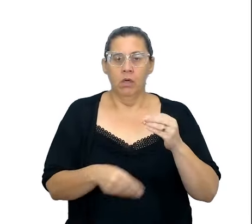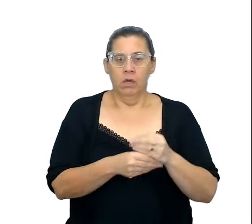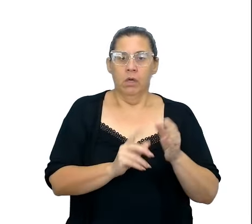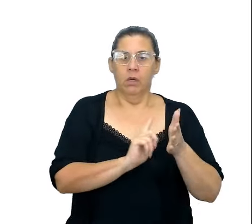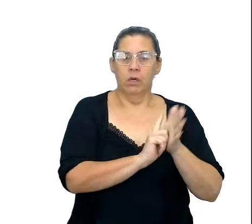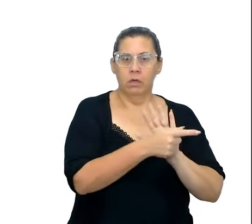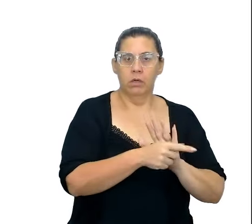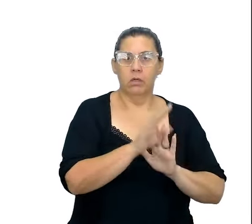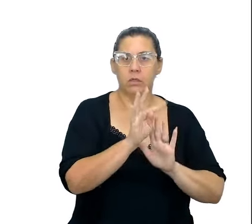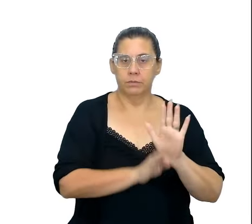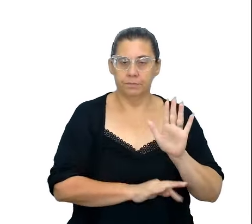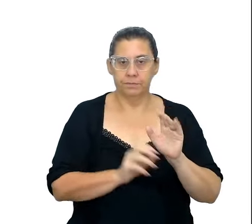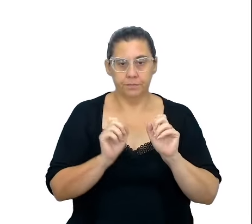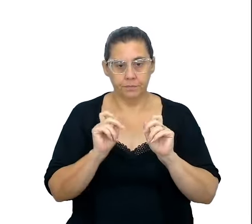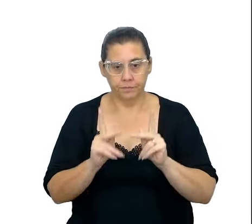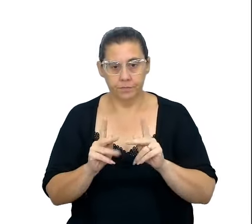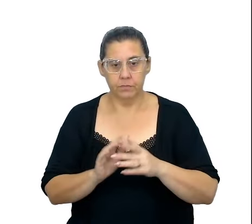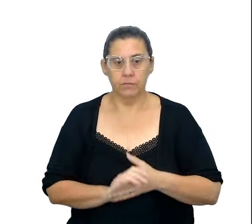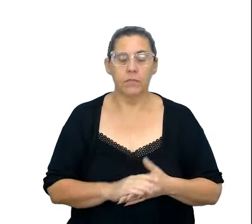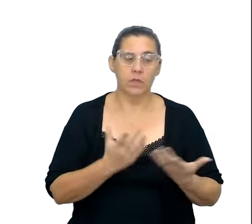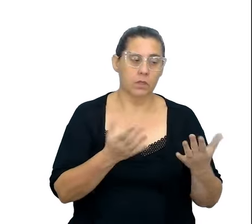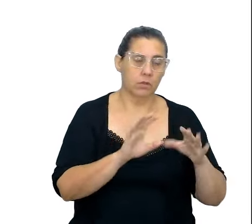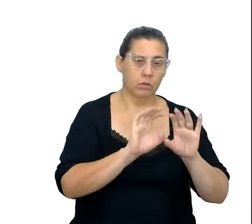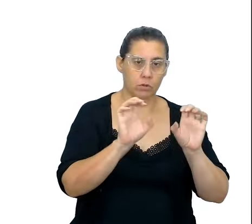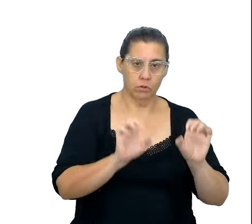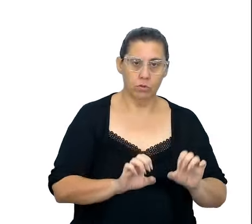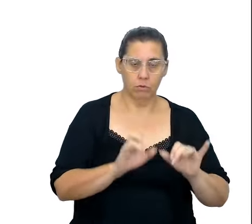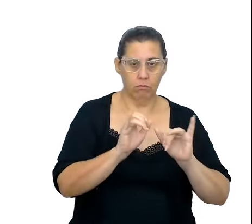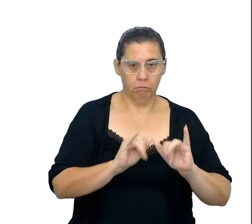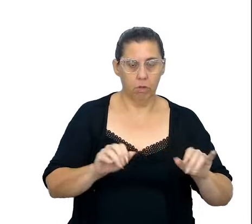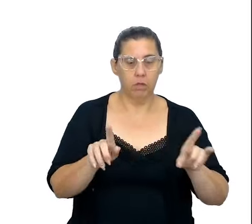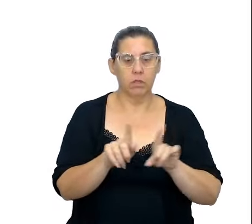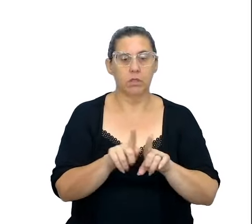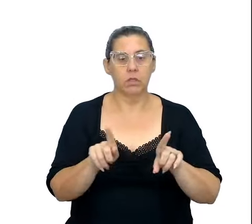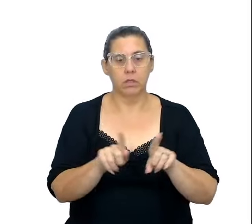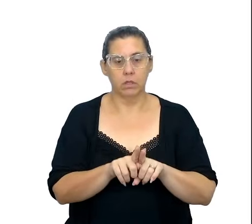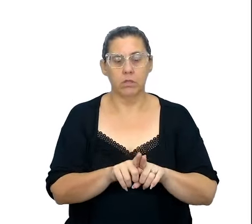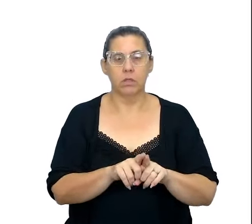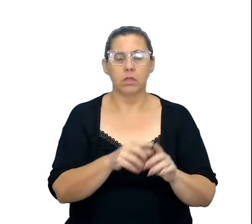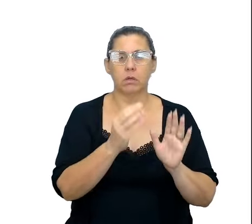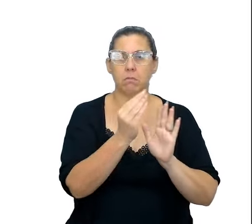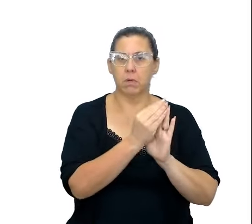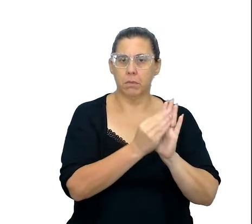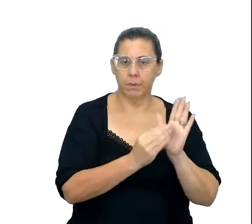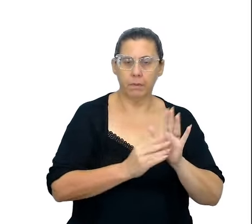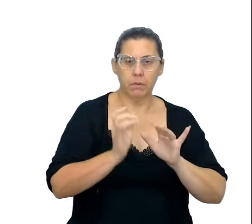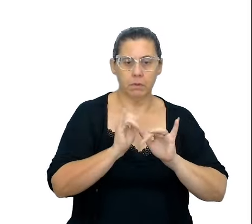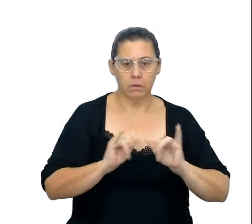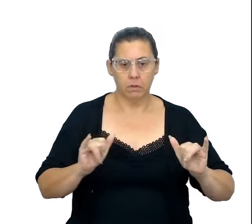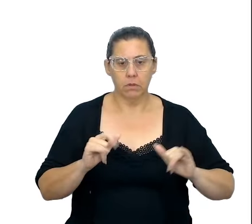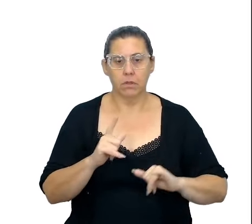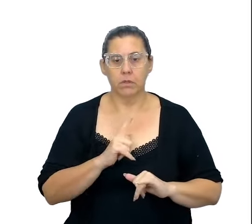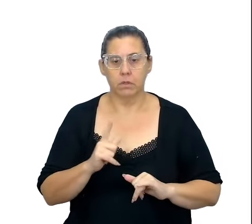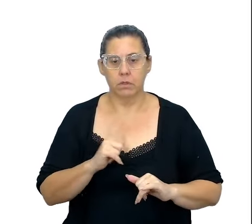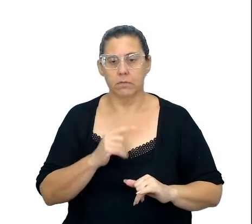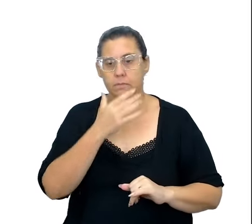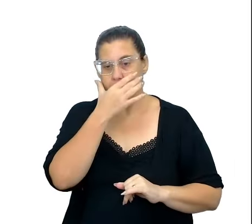gênero textual, tá? Tanto a estrutura da narrativa, como também os elementos da narrativa, que compõem os elementos, né?